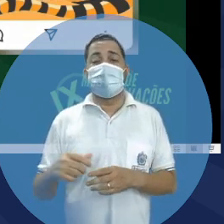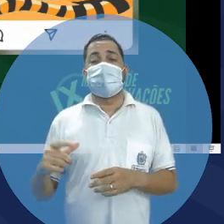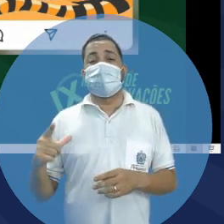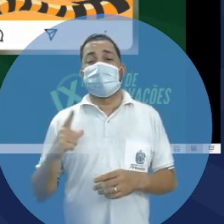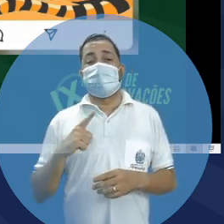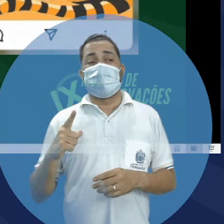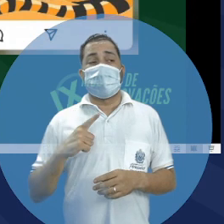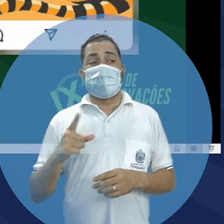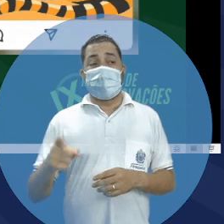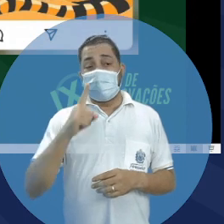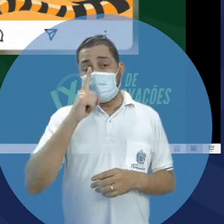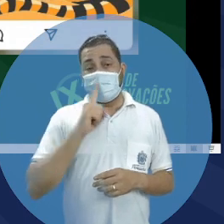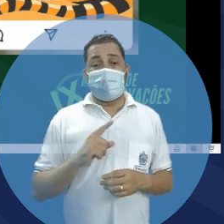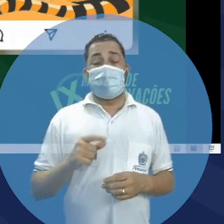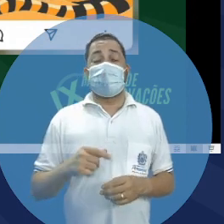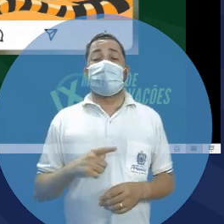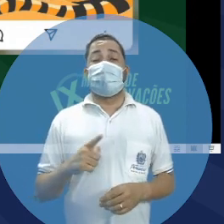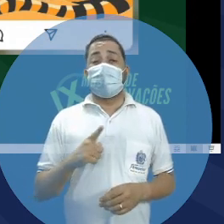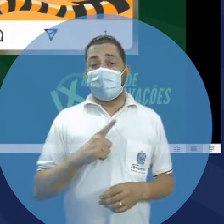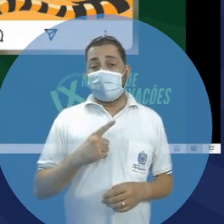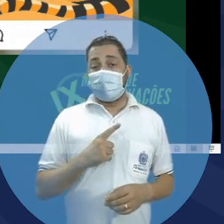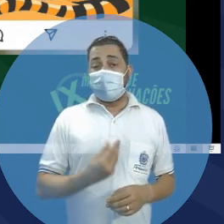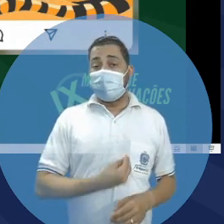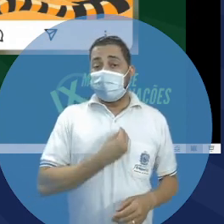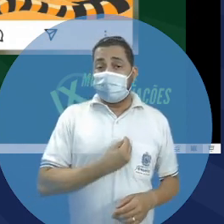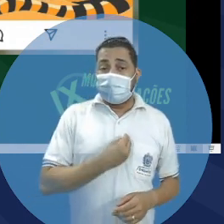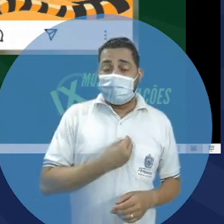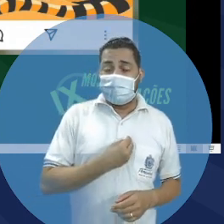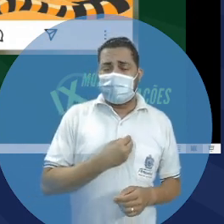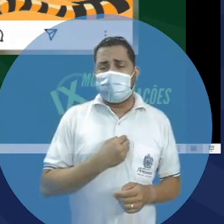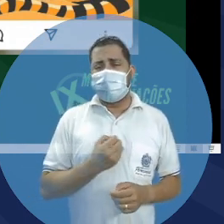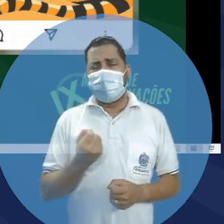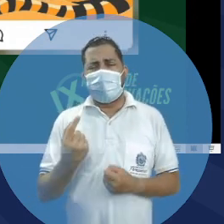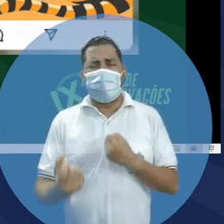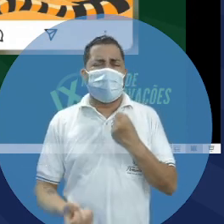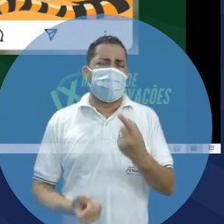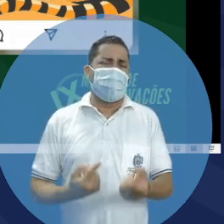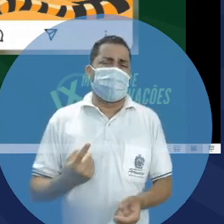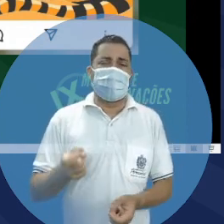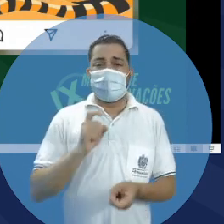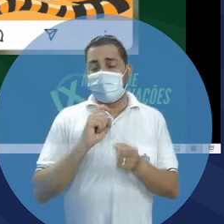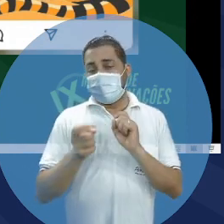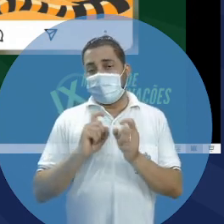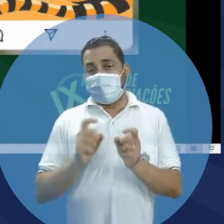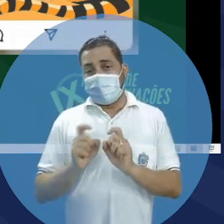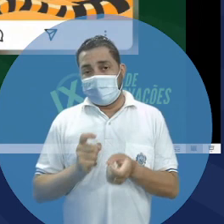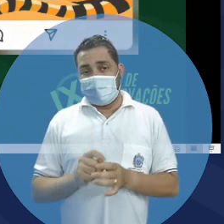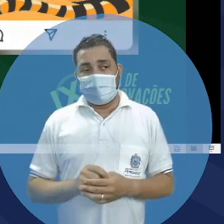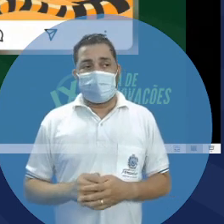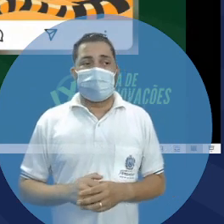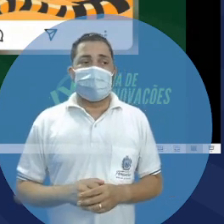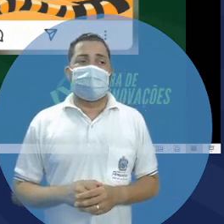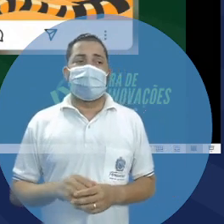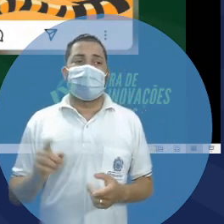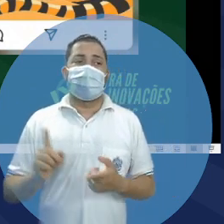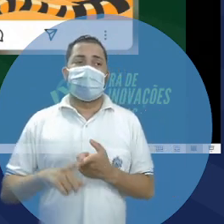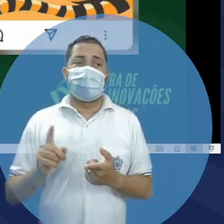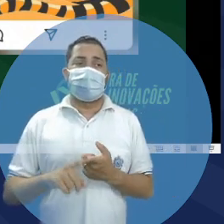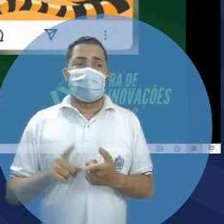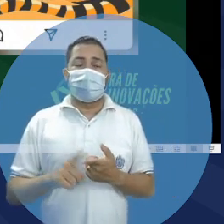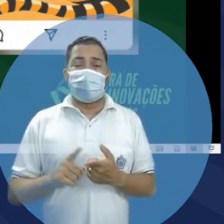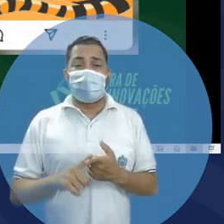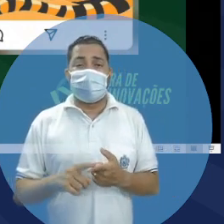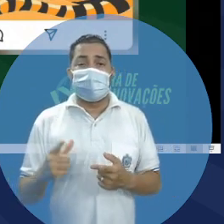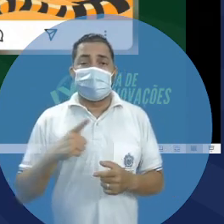existe, mas ele é pouco discutido. E o Núcleo de Estudos de Gênero Marta d'Angremont, ele também debate identidades e